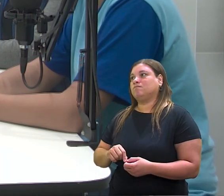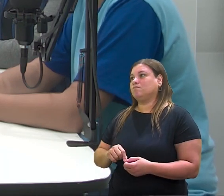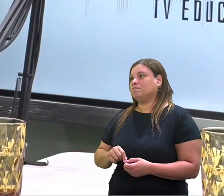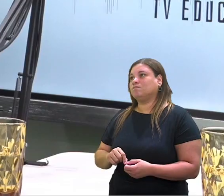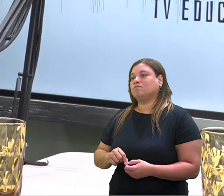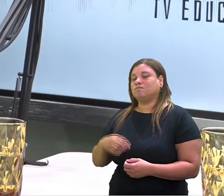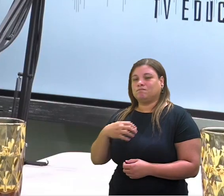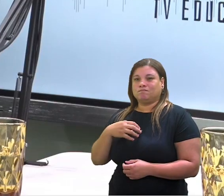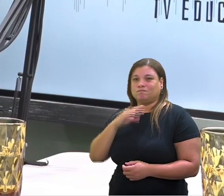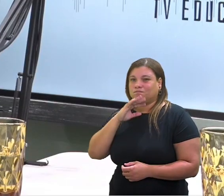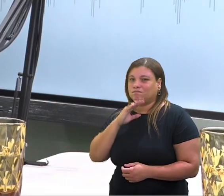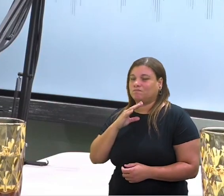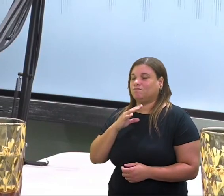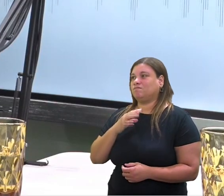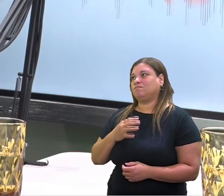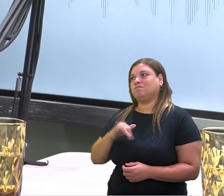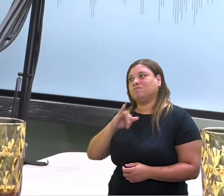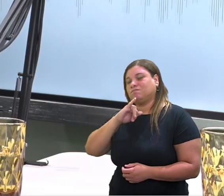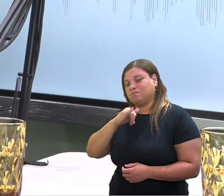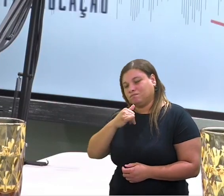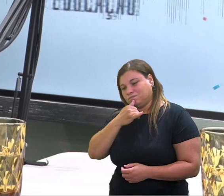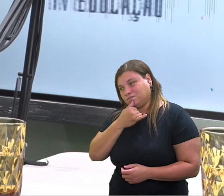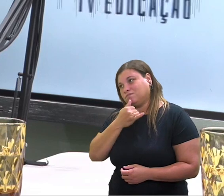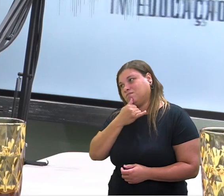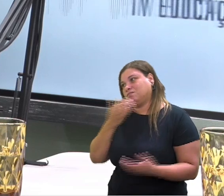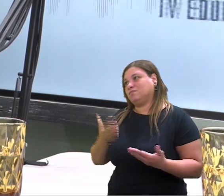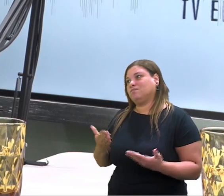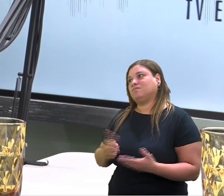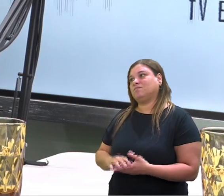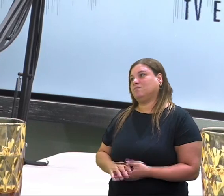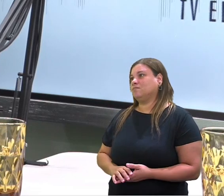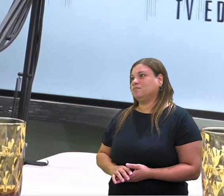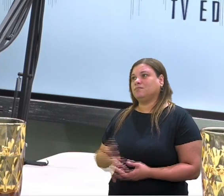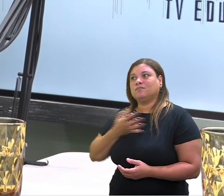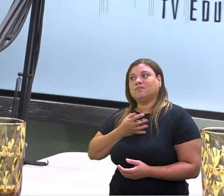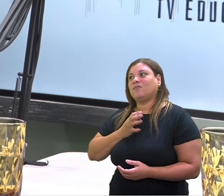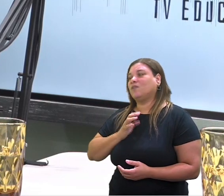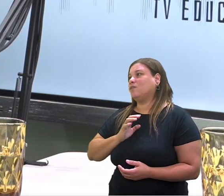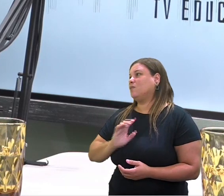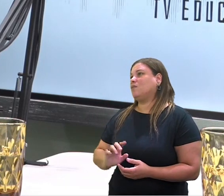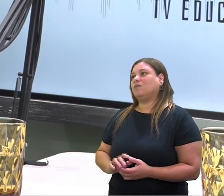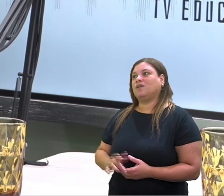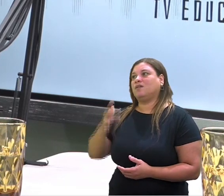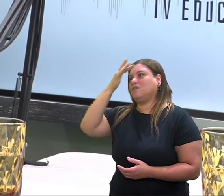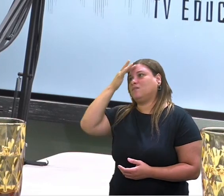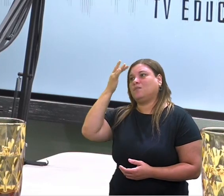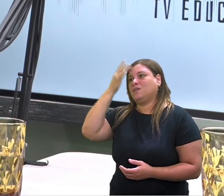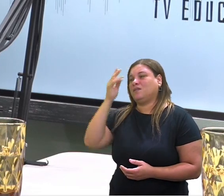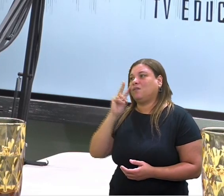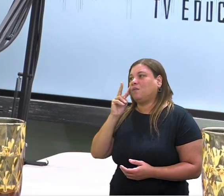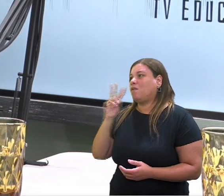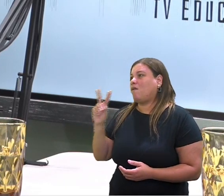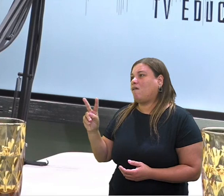aquilo. Porque se alguém falasse aquilo que eu falei com ela, com a minha mãe, eu não sei qual seria a reação. Então foi uma ocorrência que me chamou muita